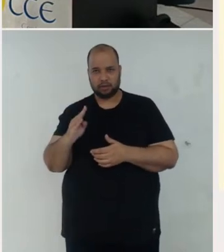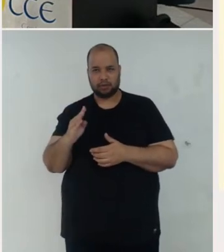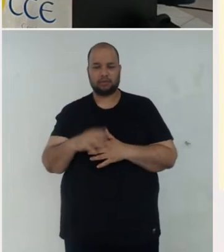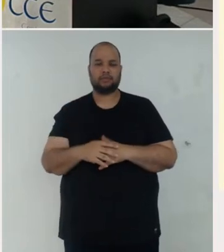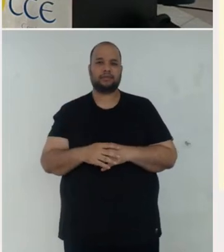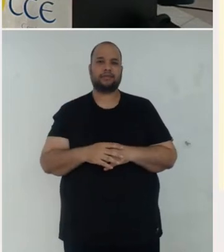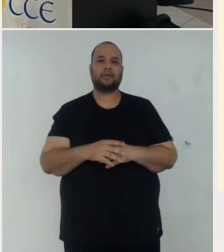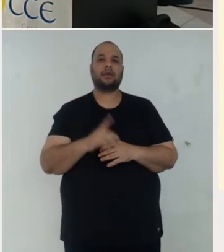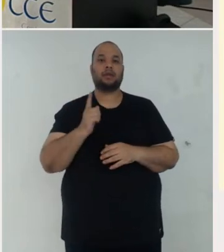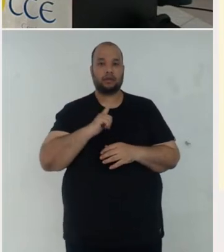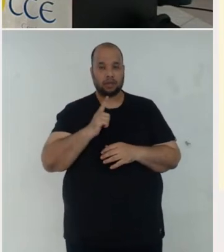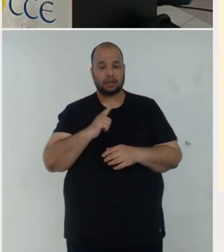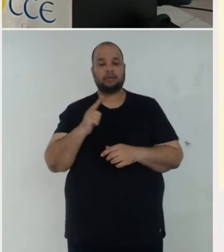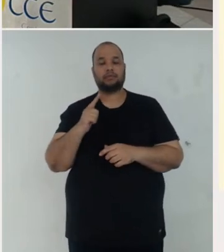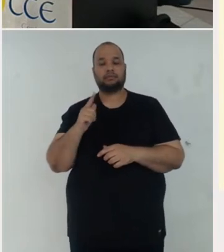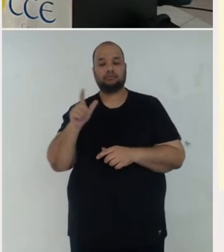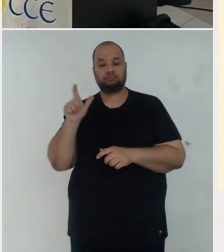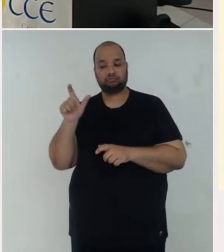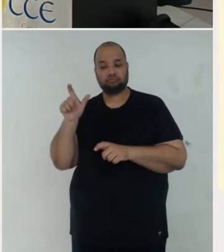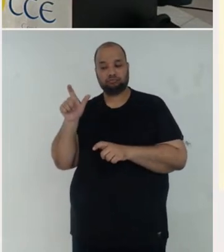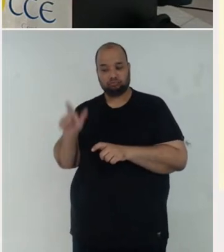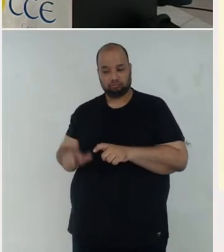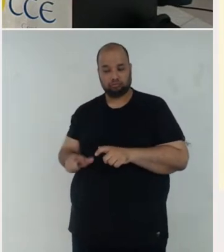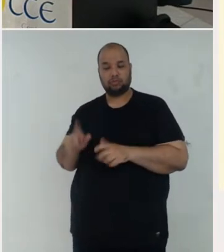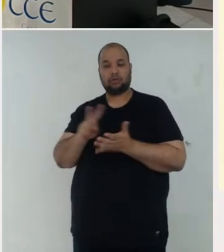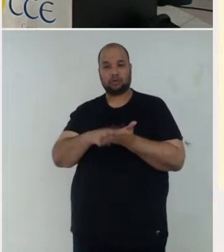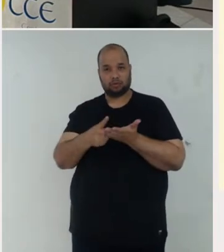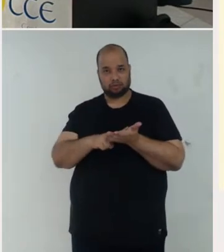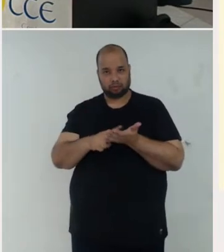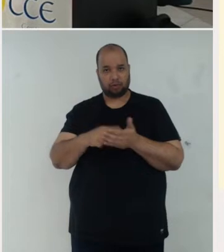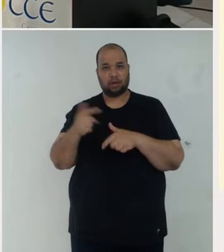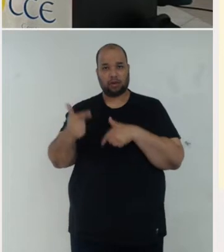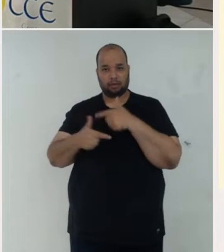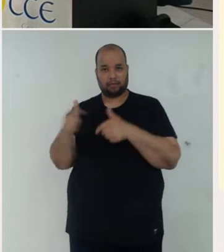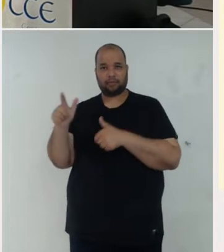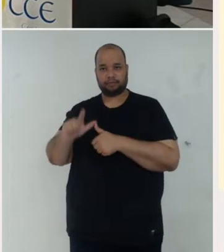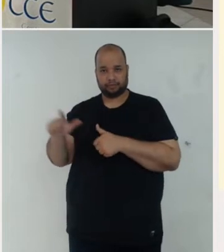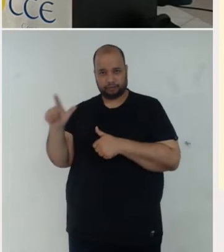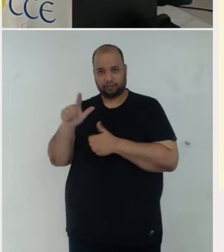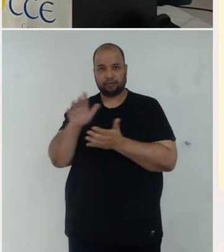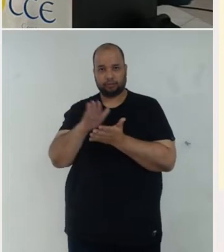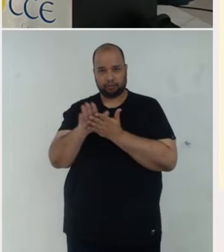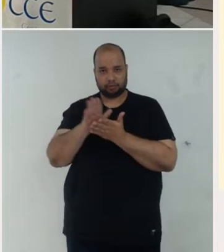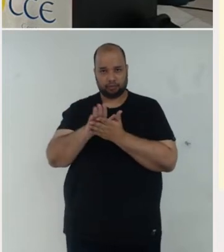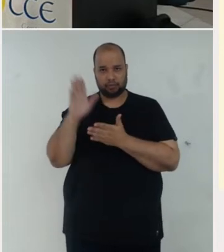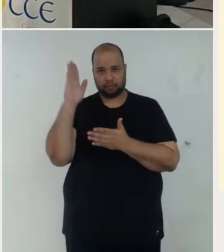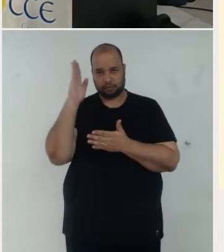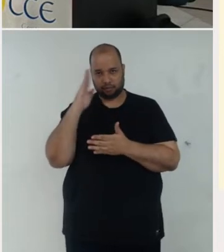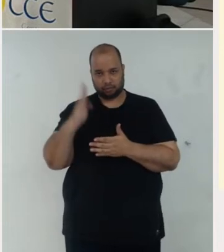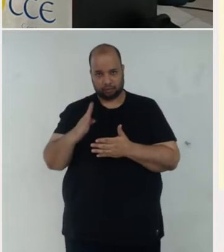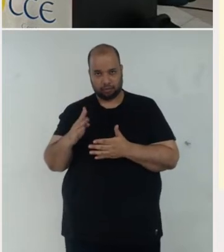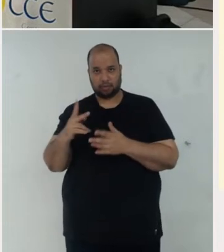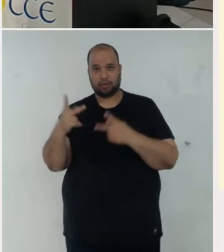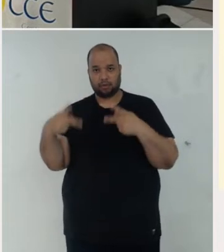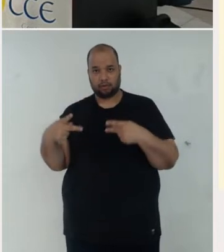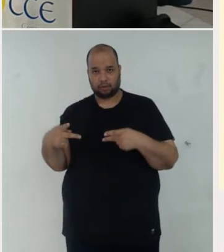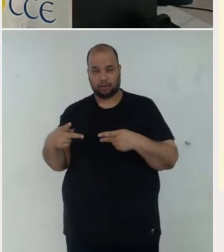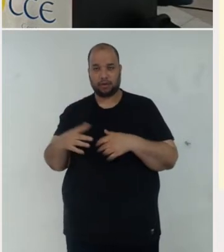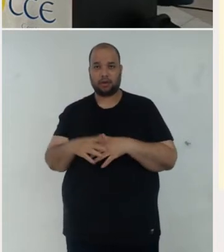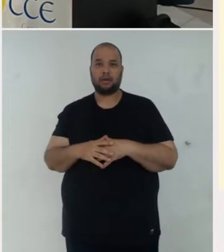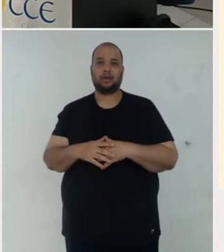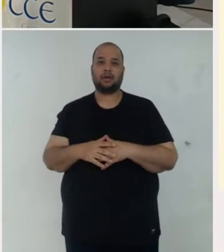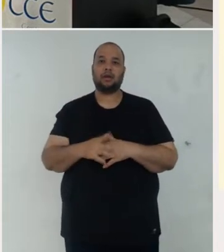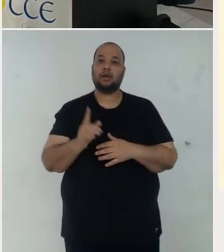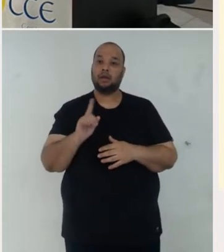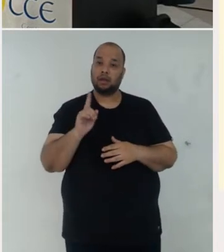que trabalham com literatura e que publicam no Brasil, não ao português, e sim no Brasil, porque